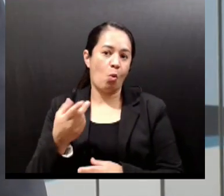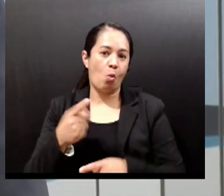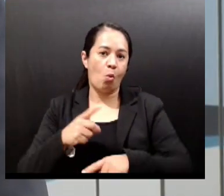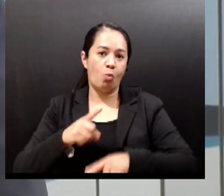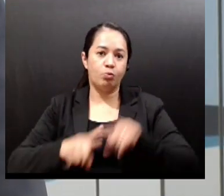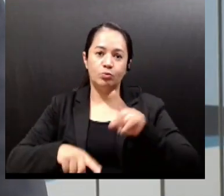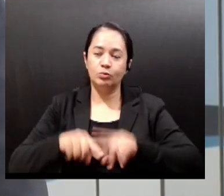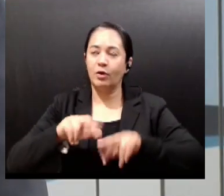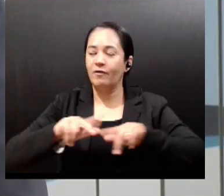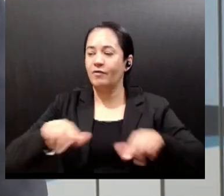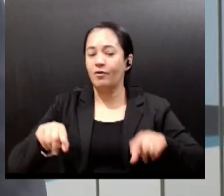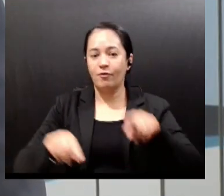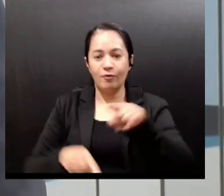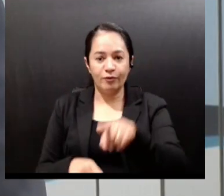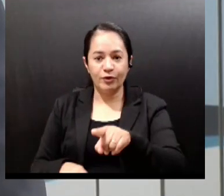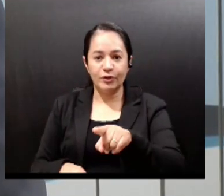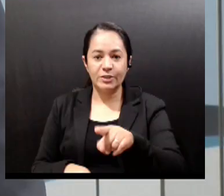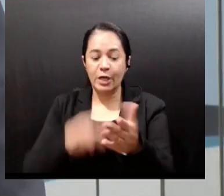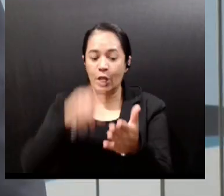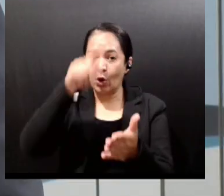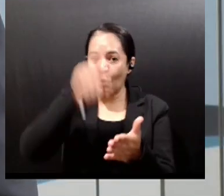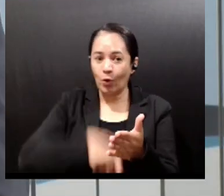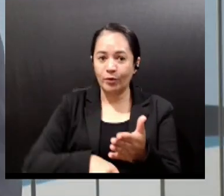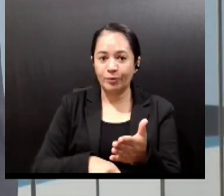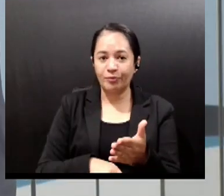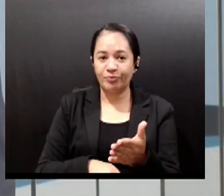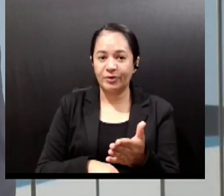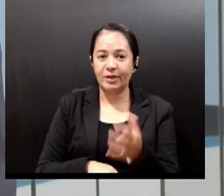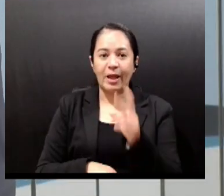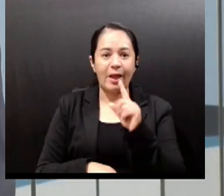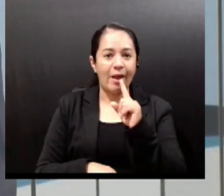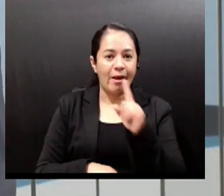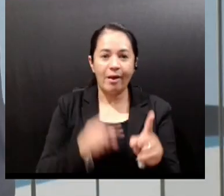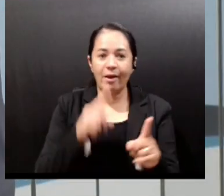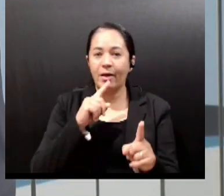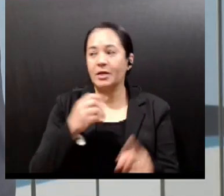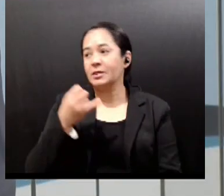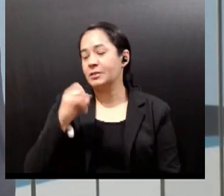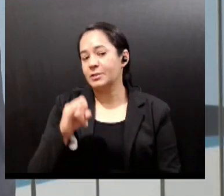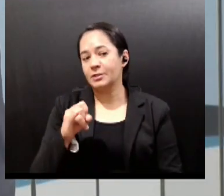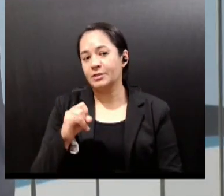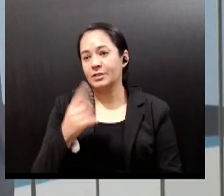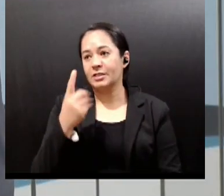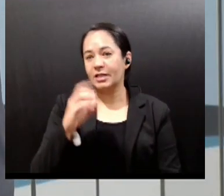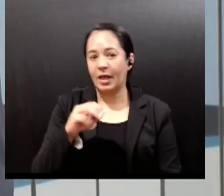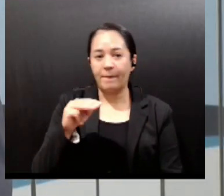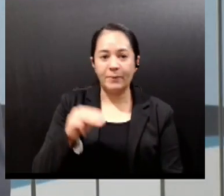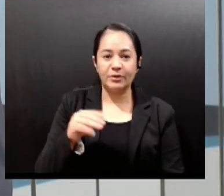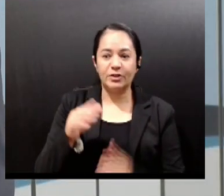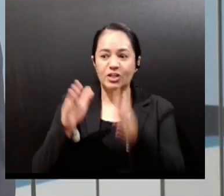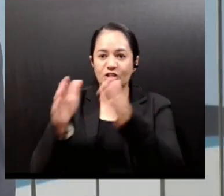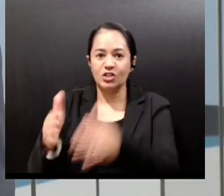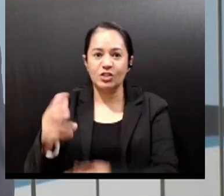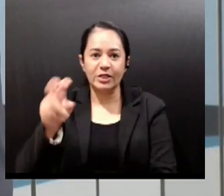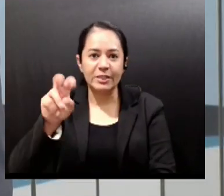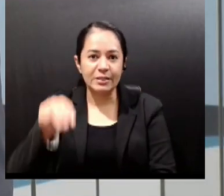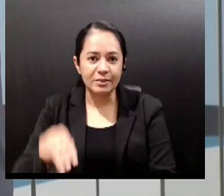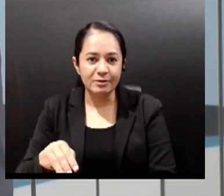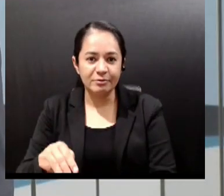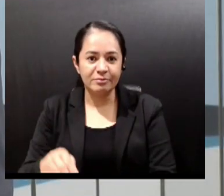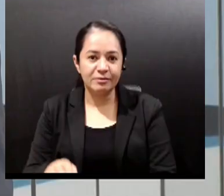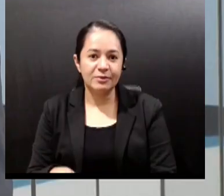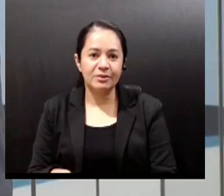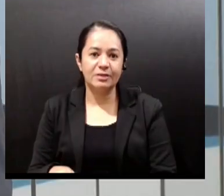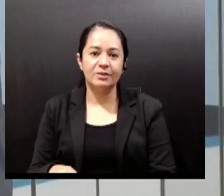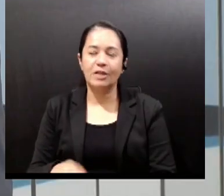como contratante, não vai reclamar se vai levar 10 minutos e ele chega em 5. Ah, tá ótimo, mas por que